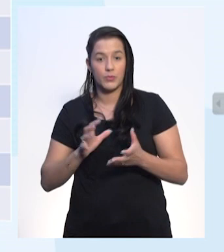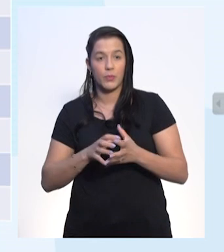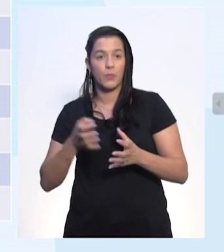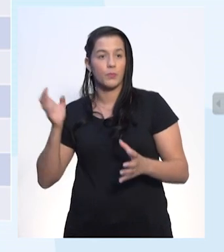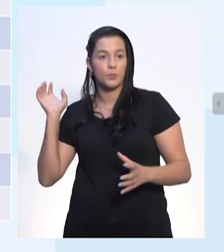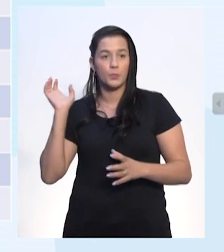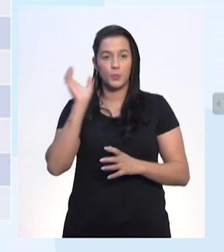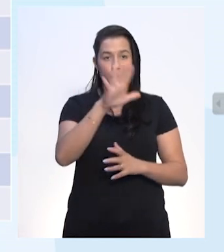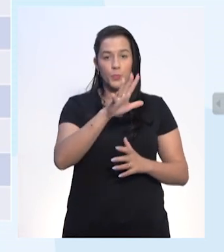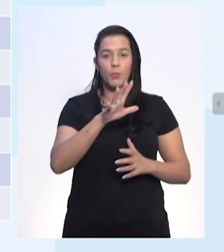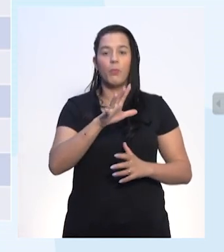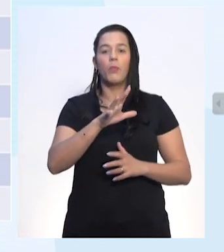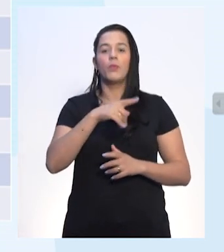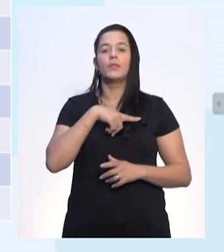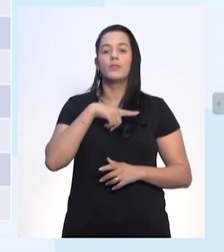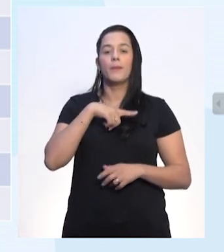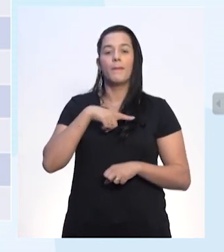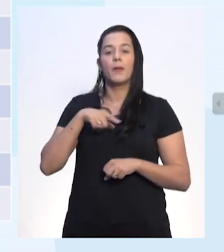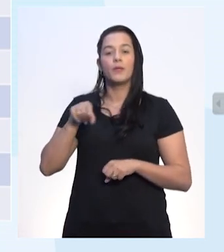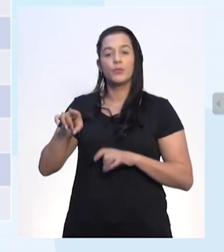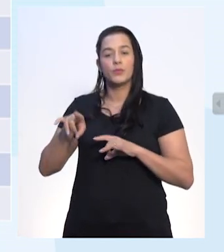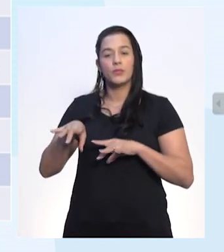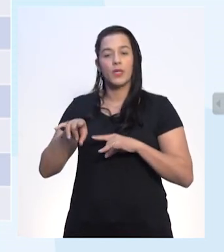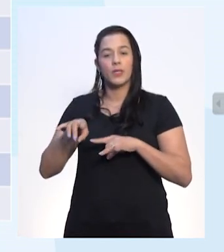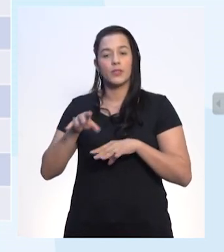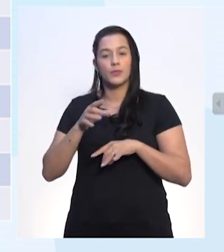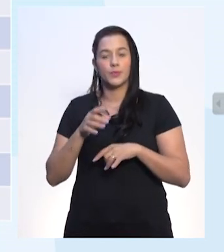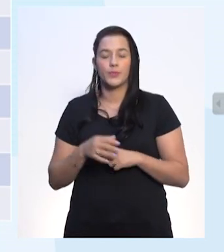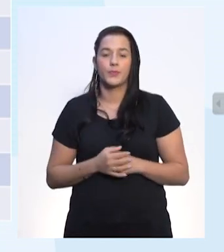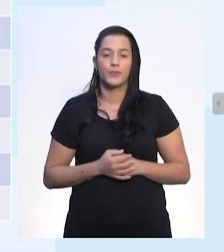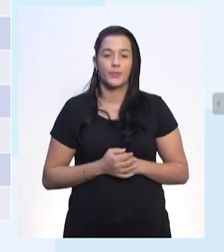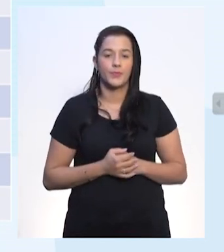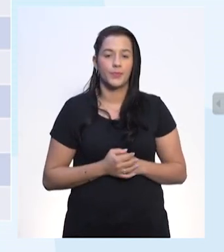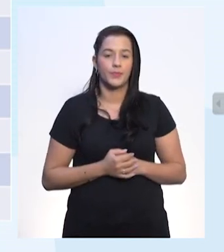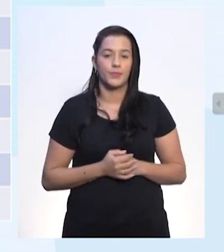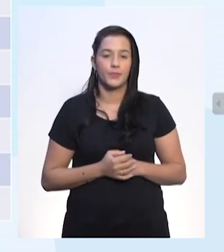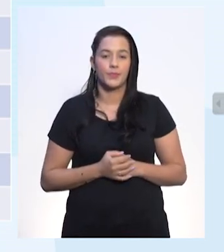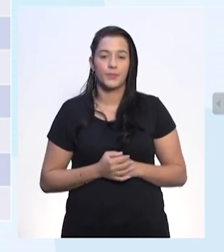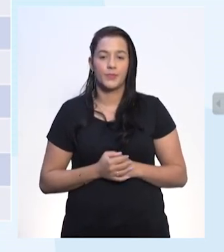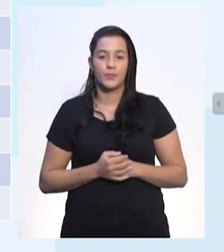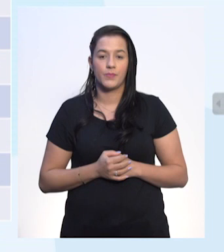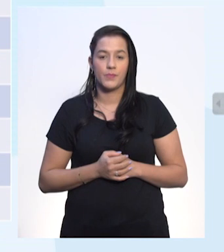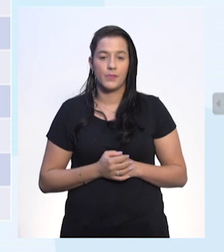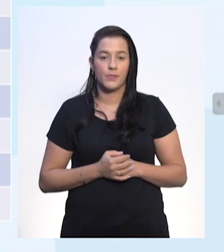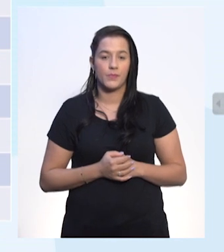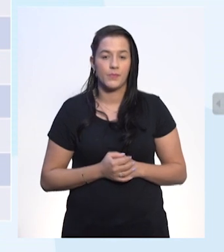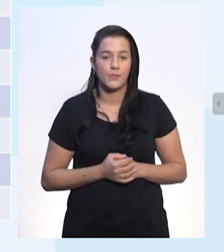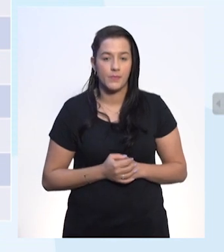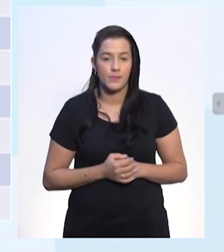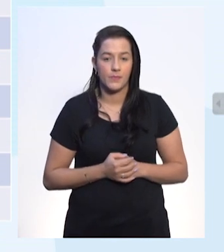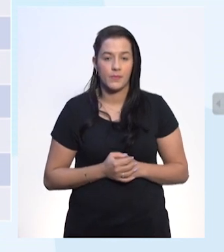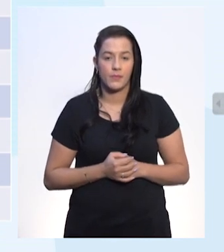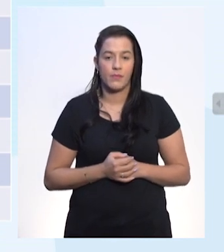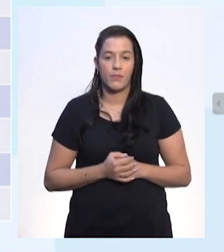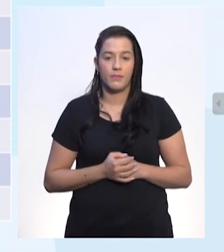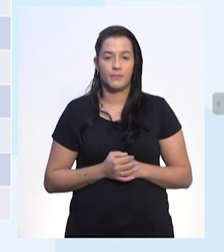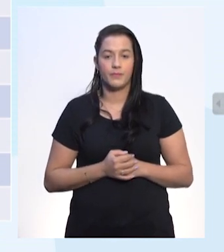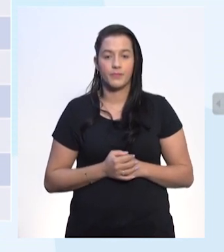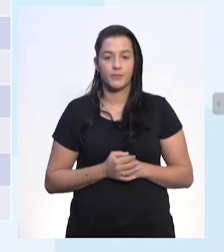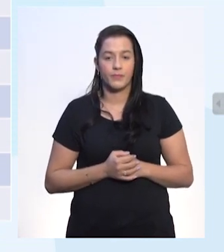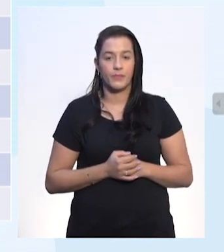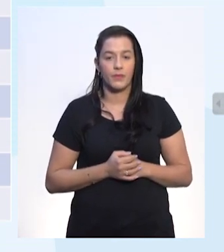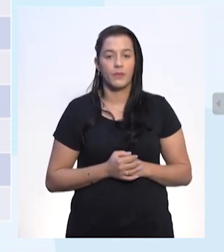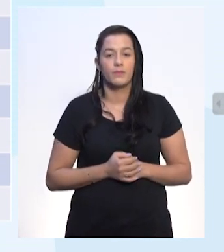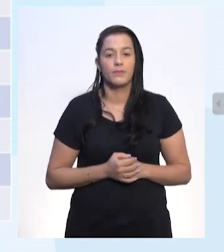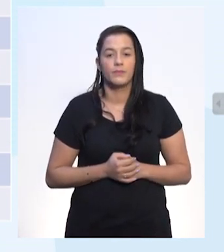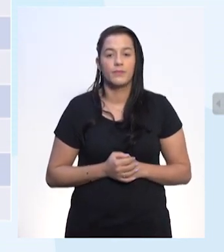máximo. prática de hand, é isso? Isso. Então, vamos colocar aqui o handball, tá? Só por causa do meu espaço, mas